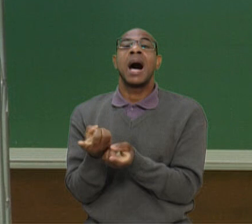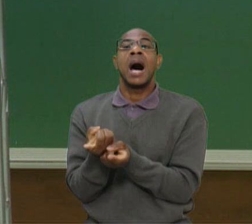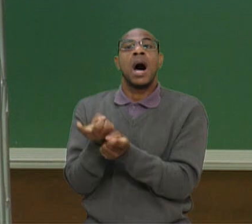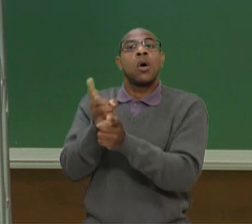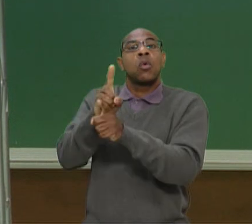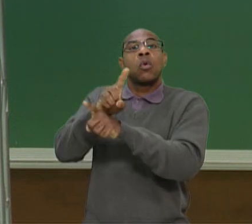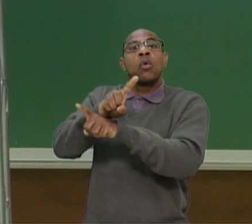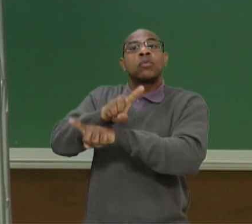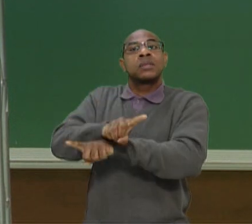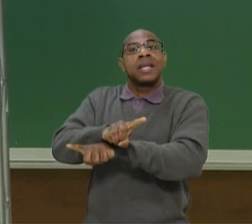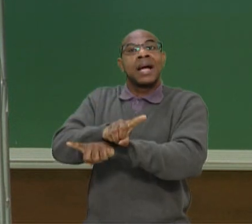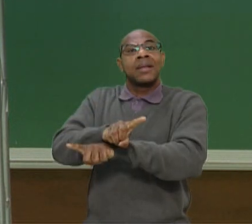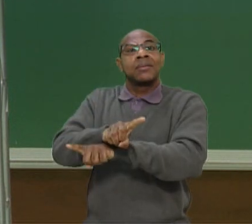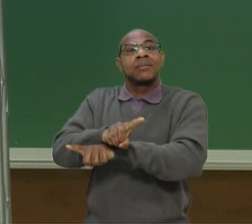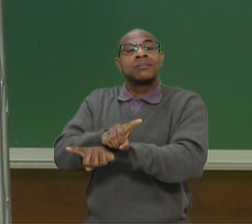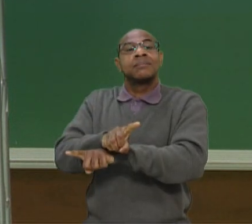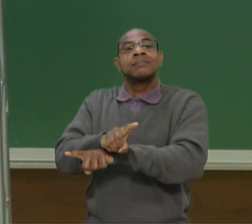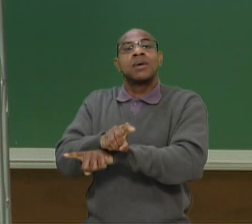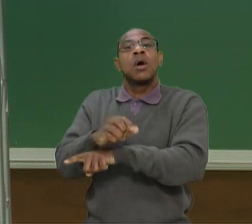oposto